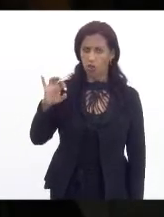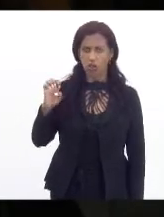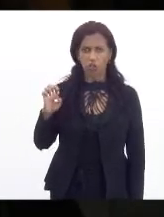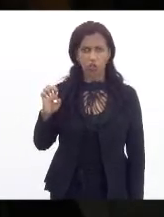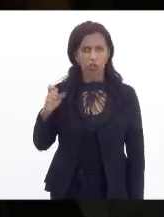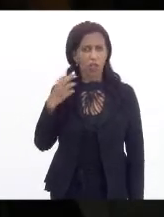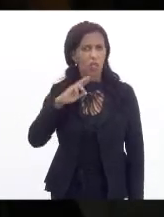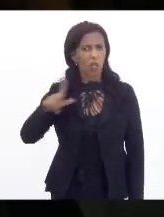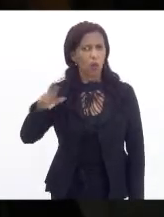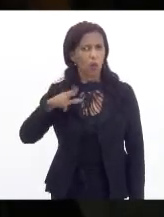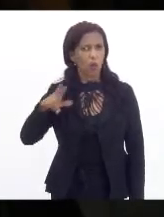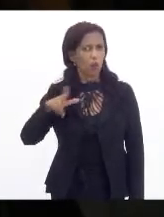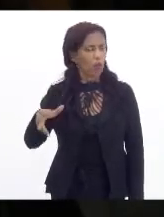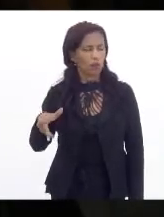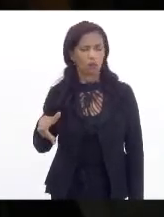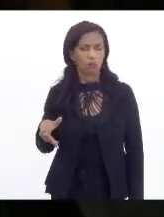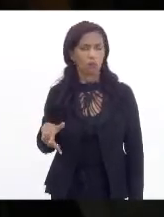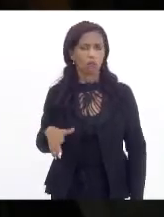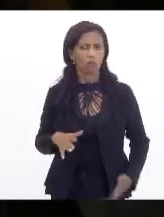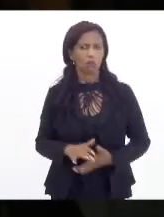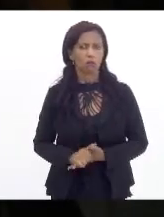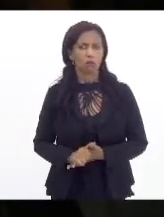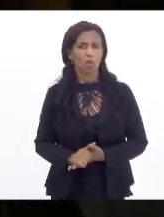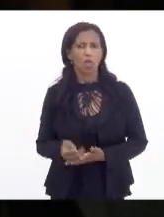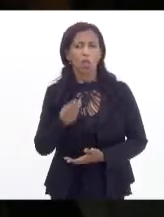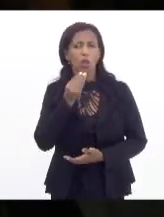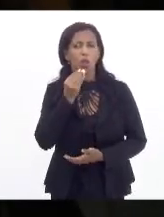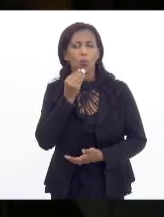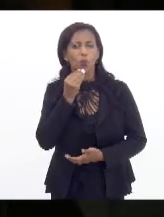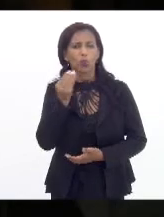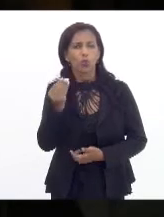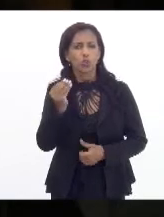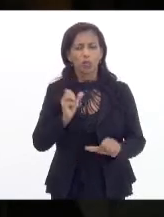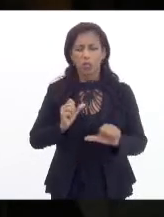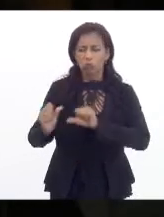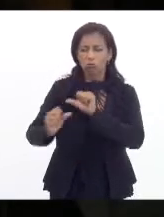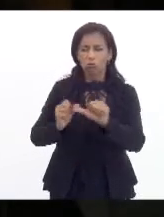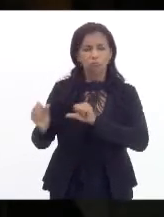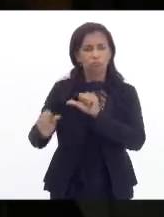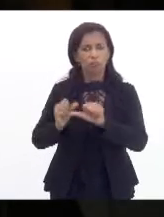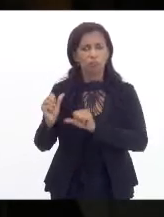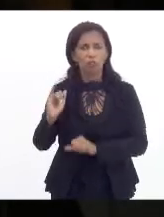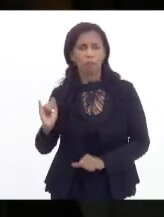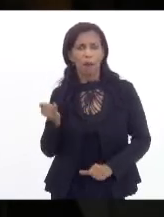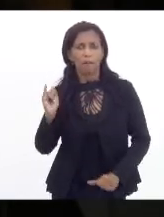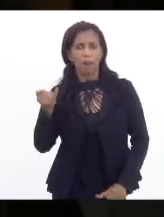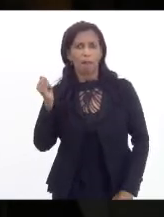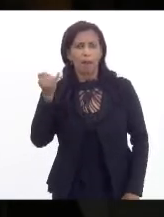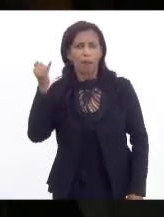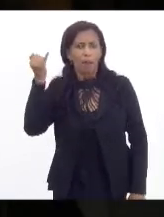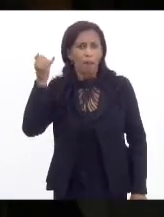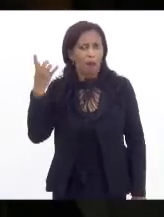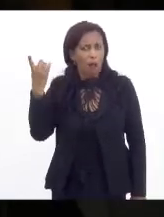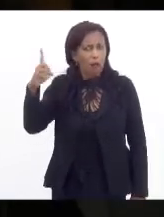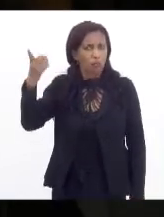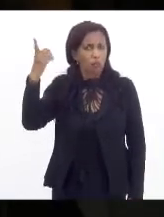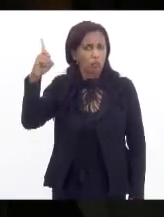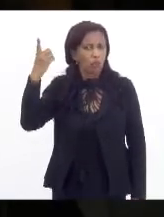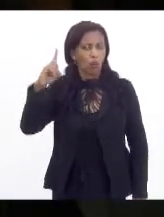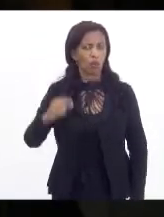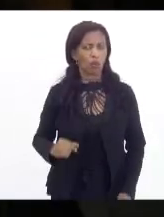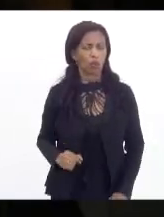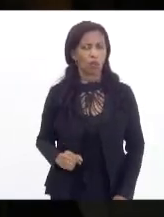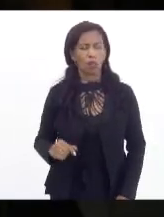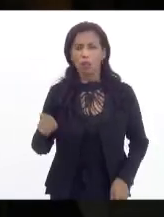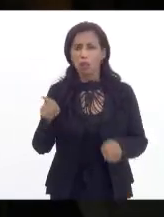O gás não é commodity. Não podia ter seus reajustes atrelado ao câmbio do